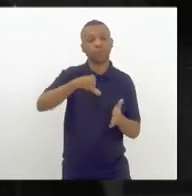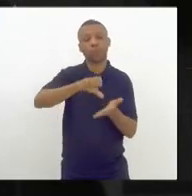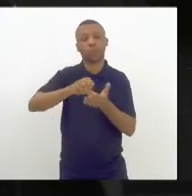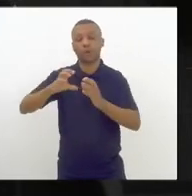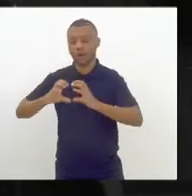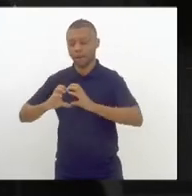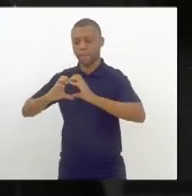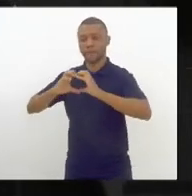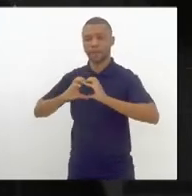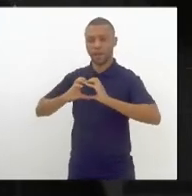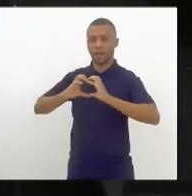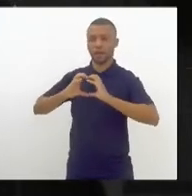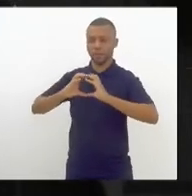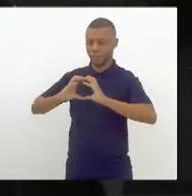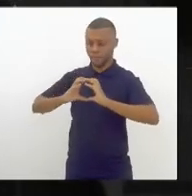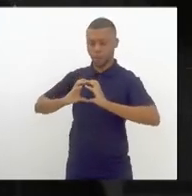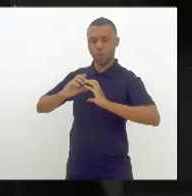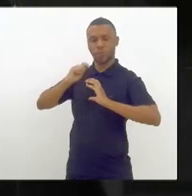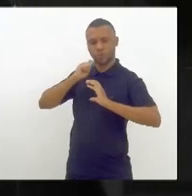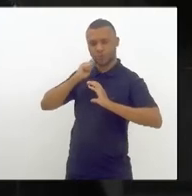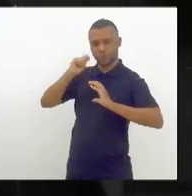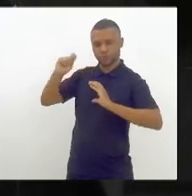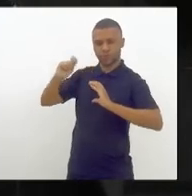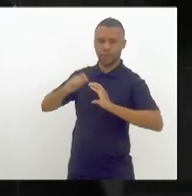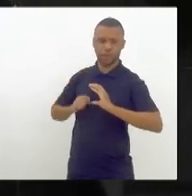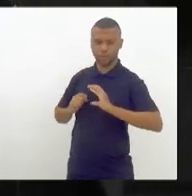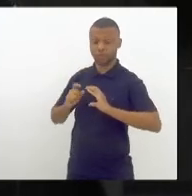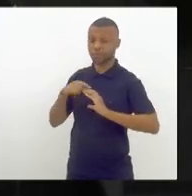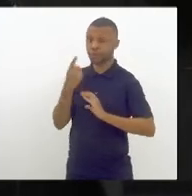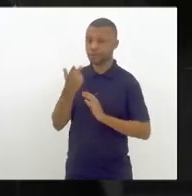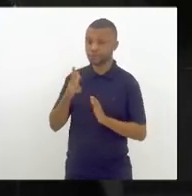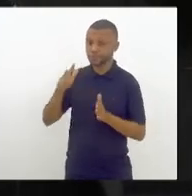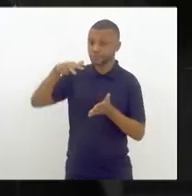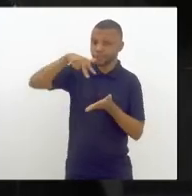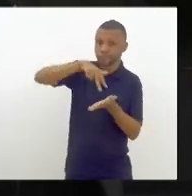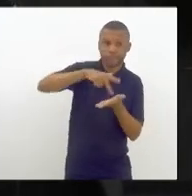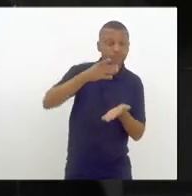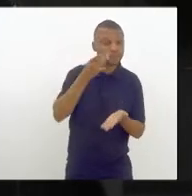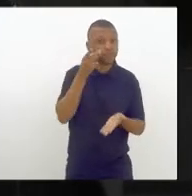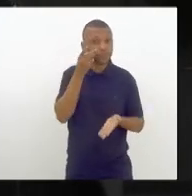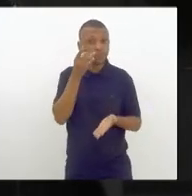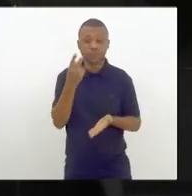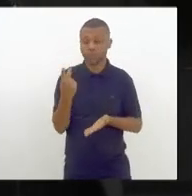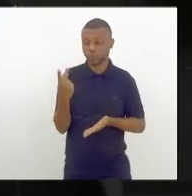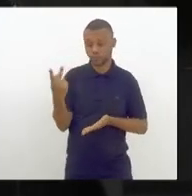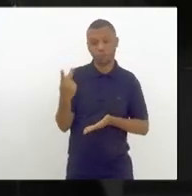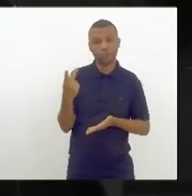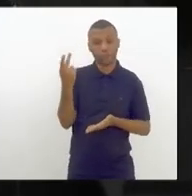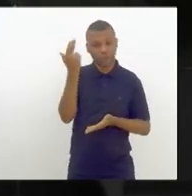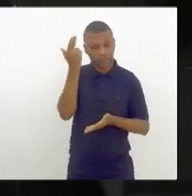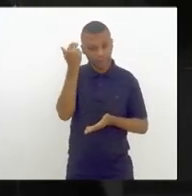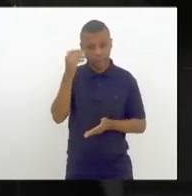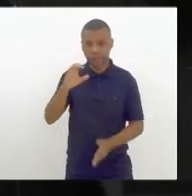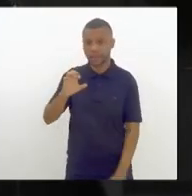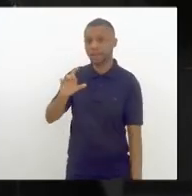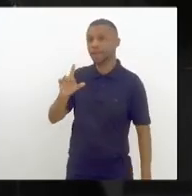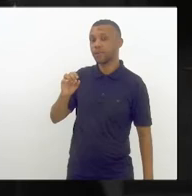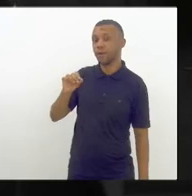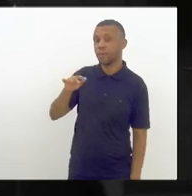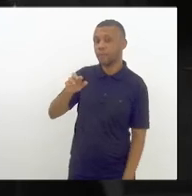Tiradentes isso foi feito recentemente nós tivemos pessoalmente no candogueiro ele é Maria eu é para para